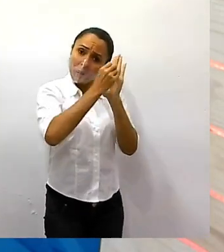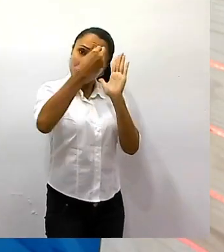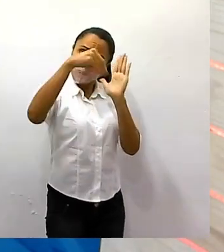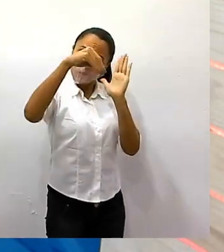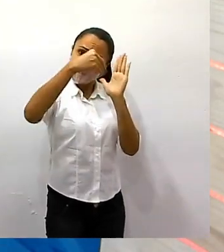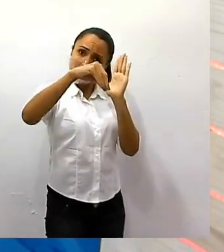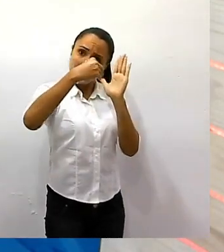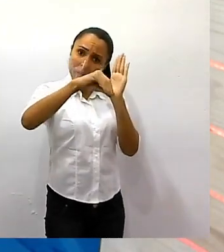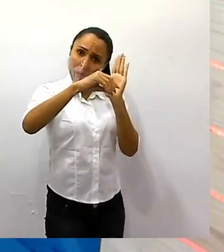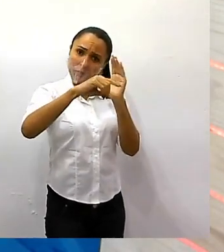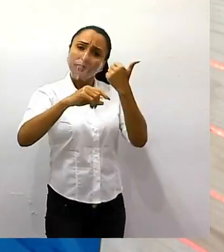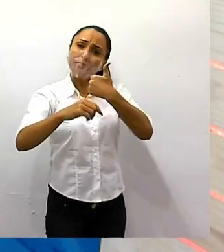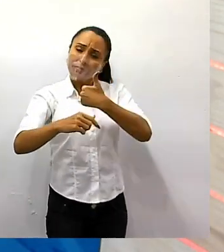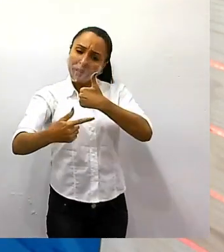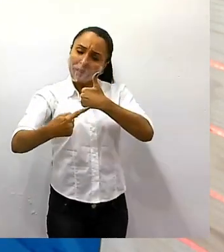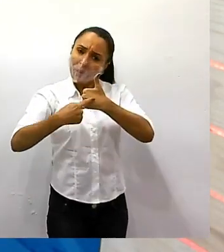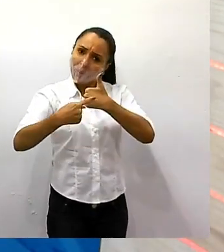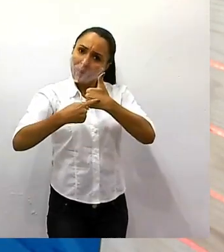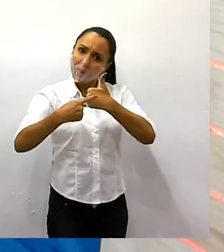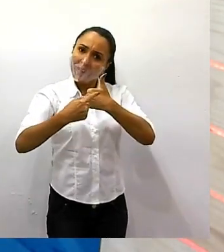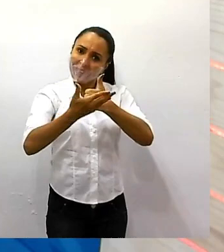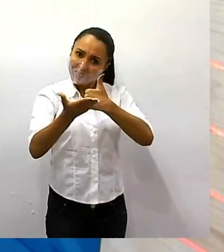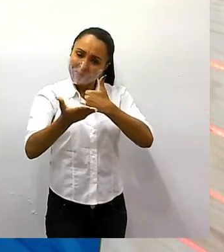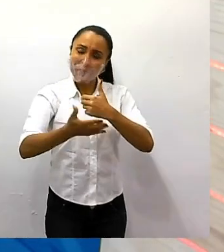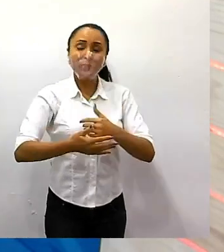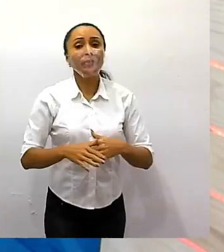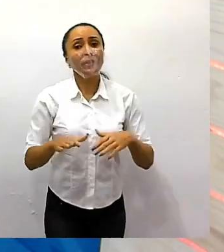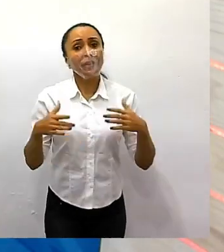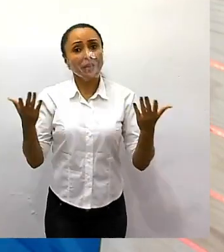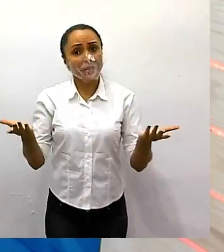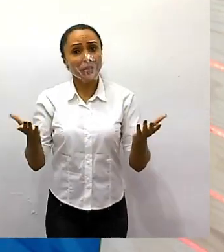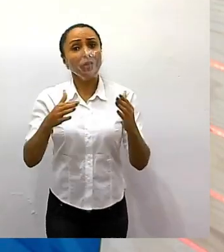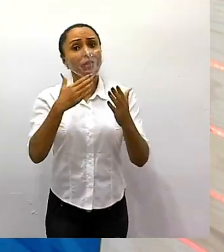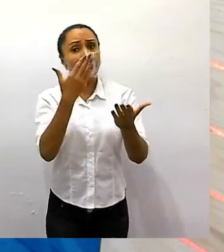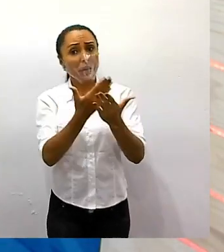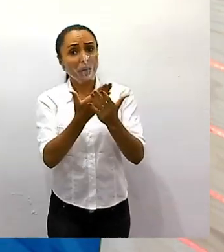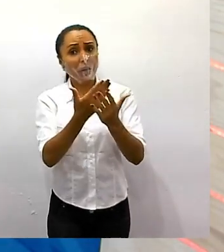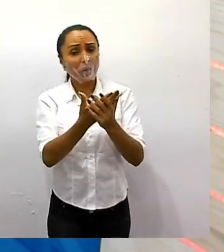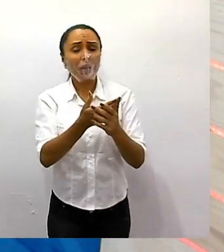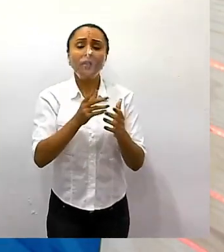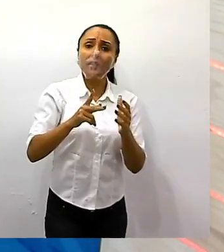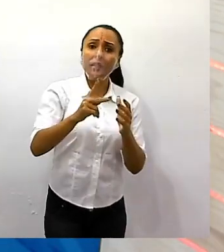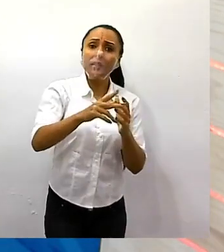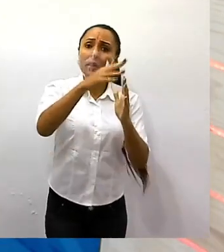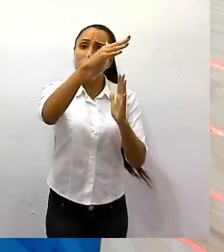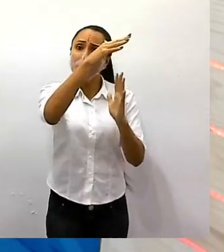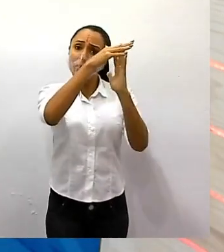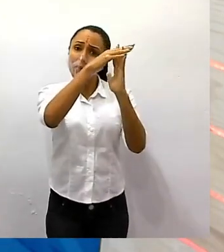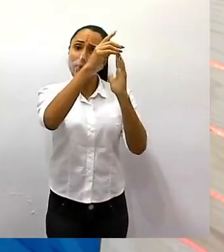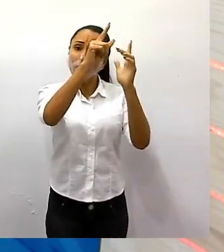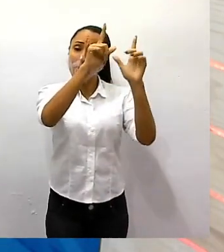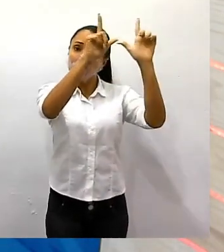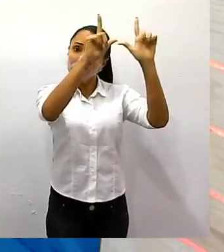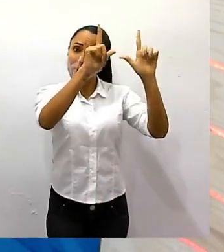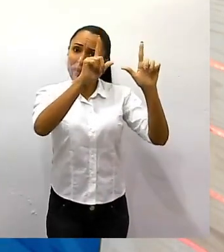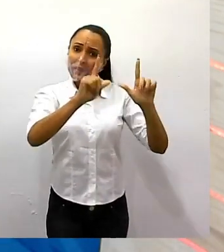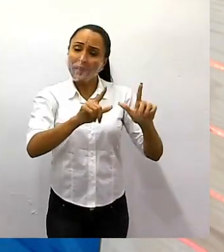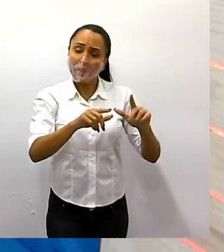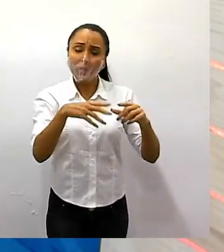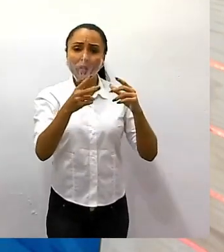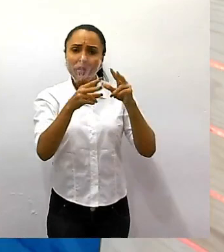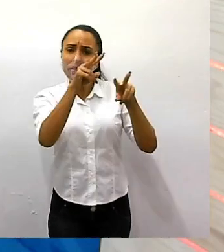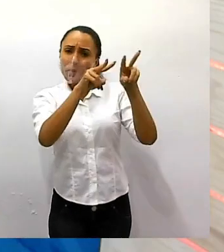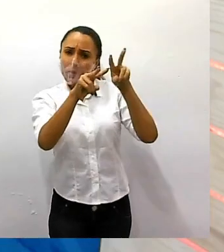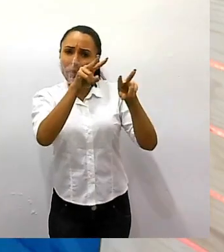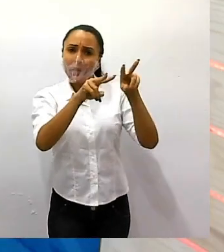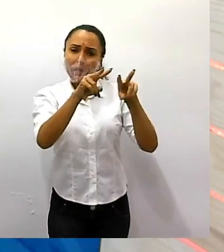sininho e dá o like nas nossas aulas, gente. Assim, as nossas aulas vão ficar sempre no topo do canal e vocês vão estar sempre por